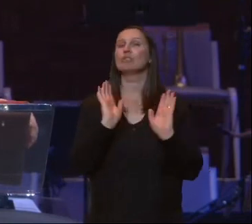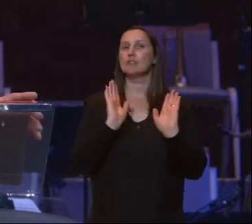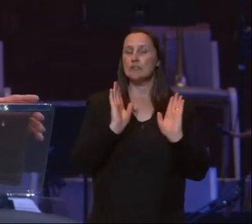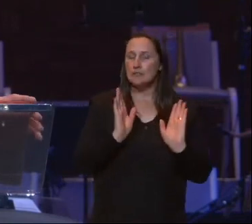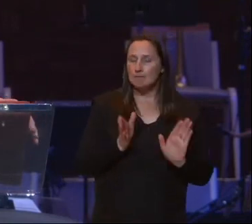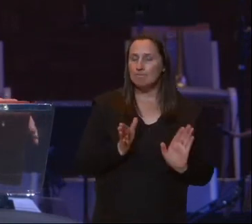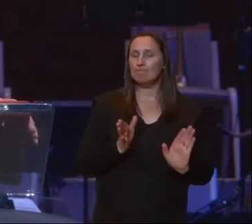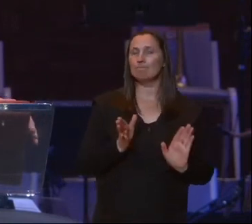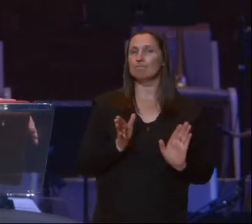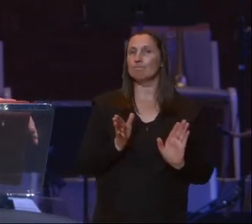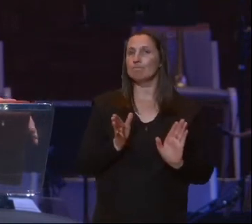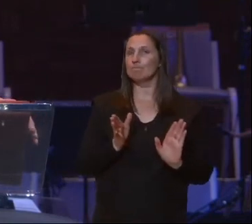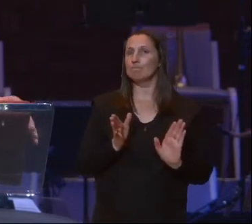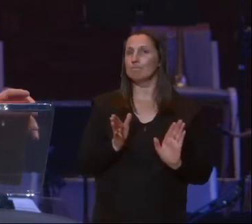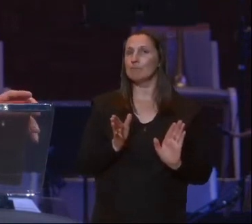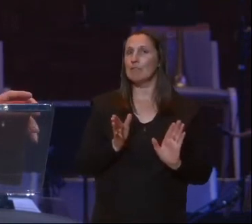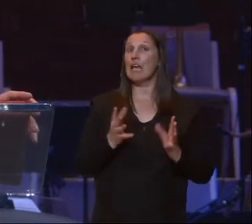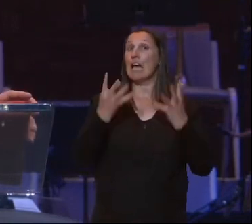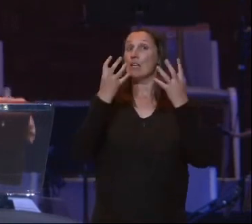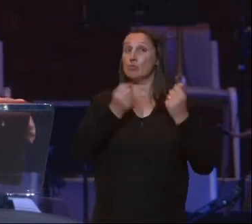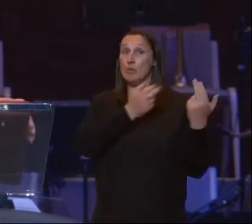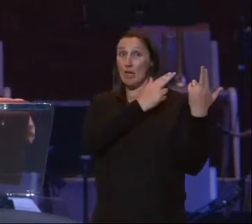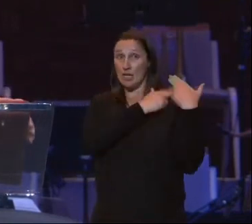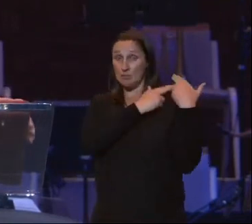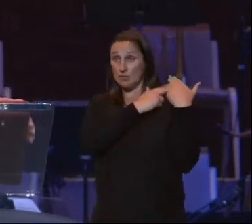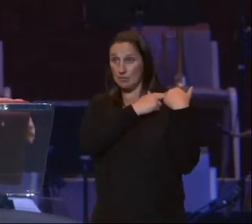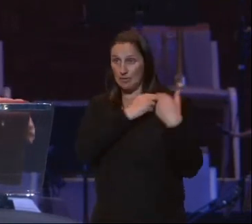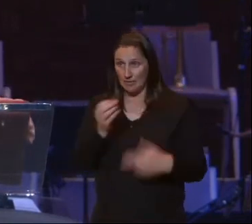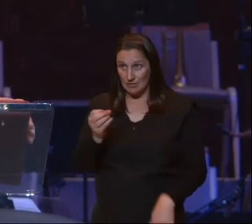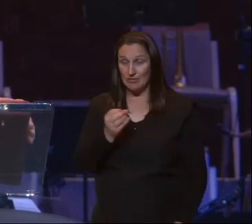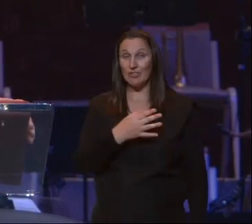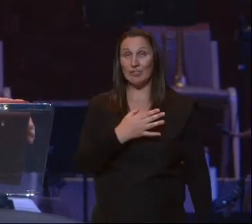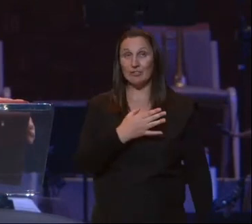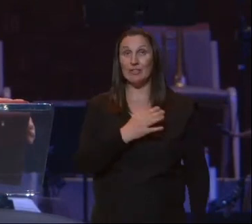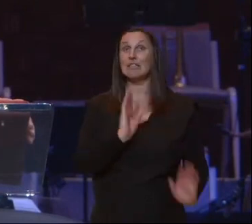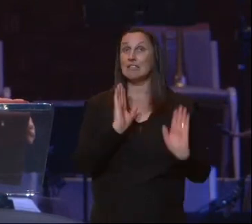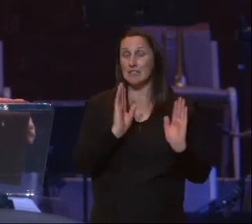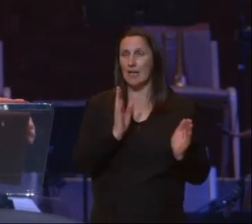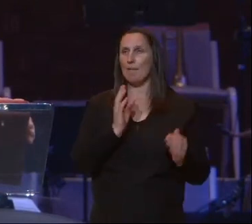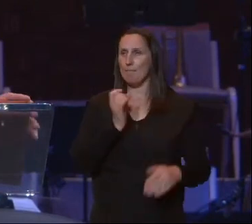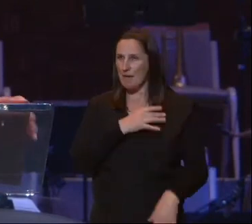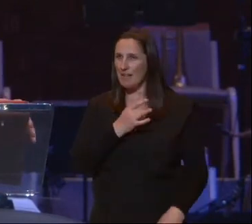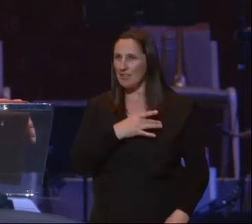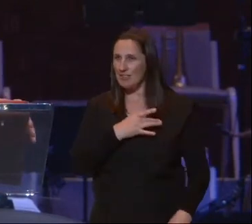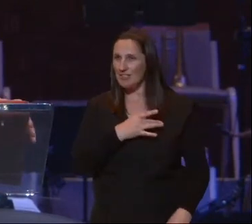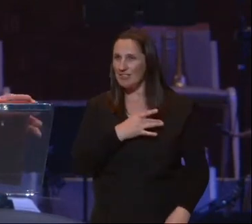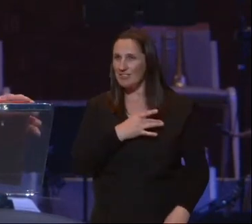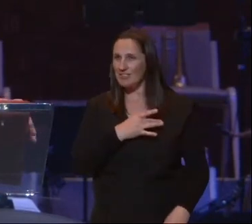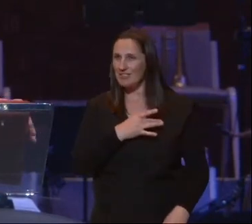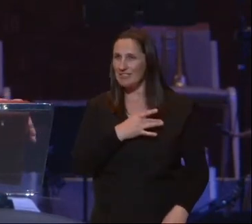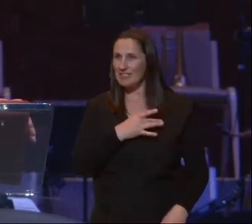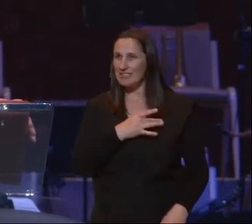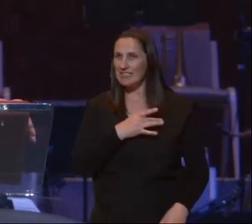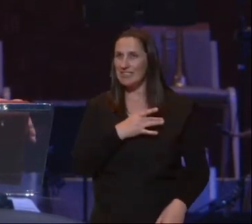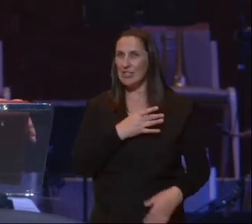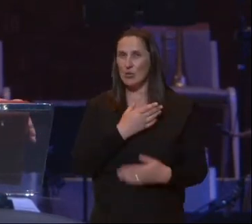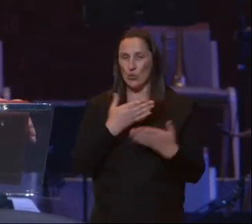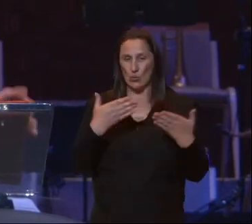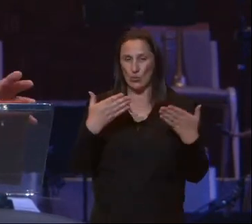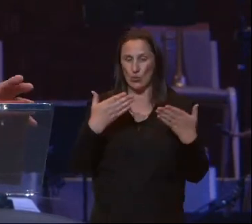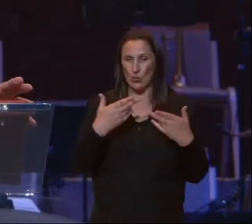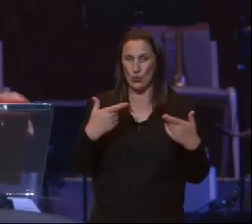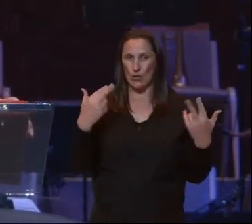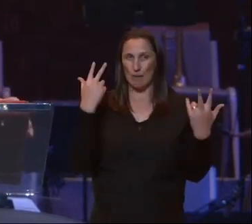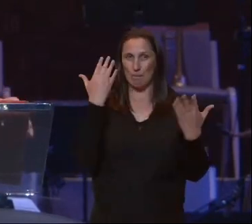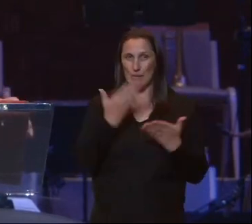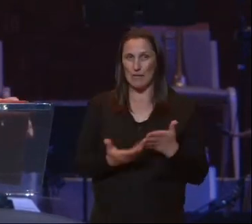já sentiu medo de assumir uma responsabilidade nova? Você já sentiu medo de pôr tudo a perder? Medo